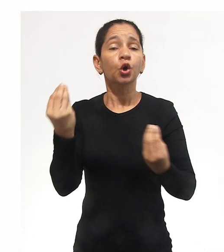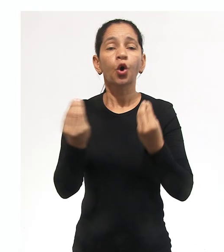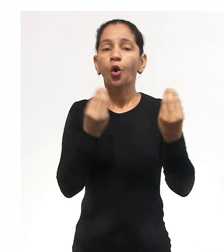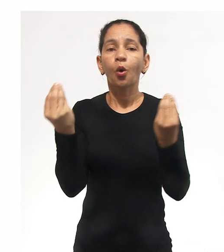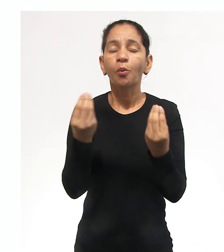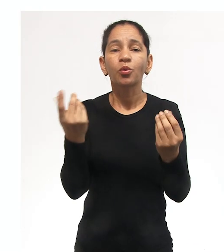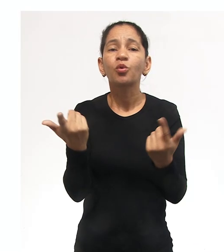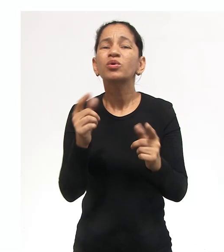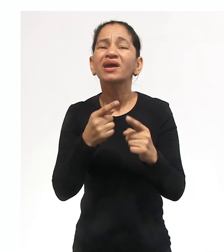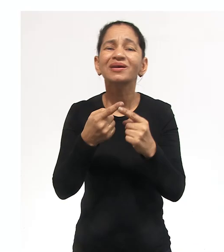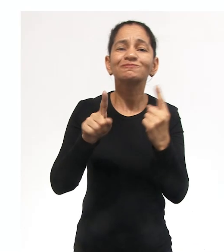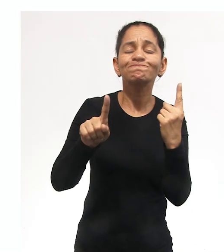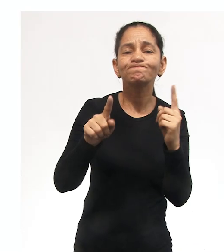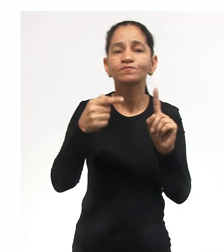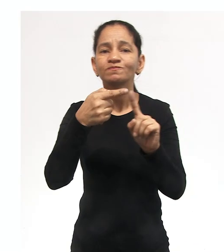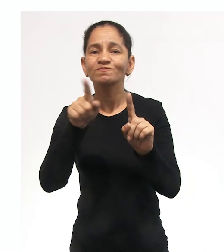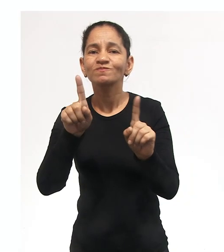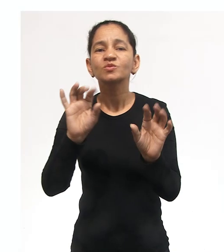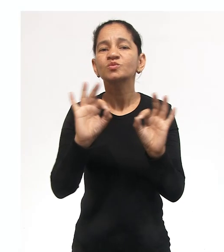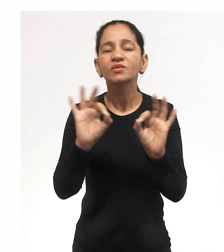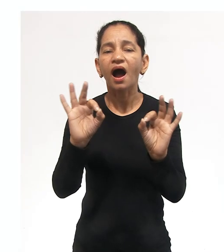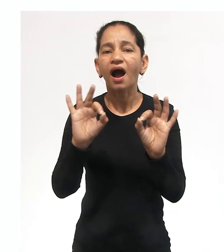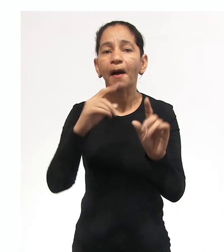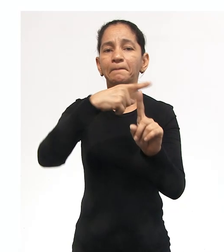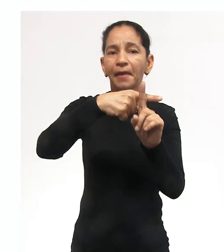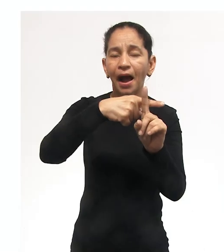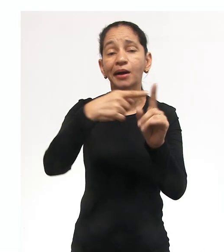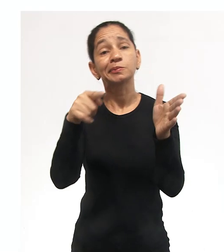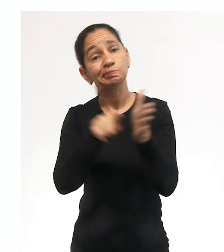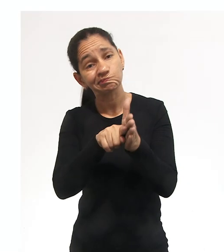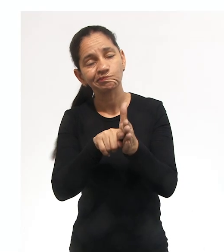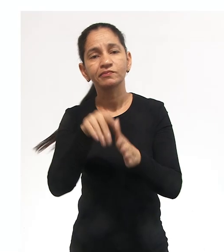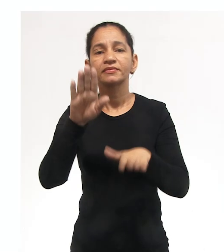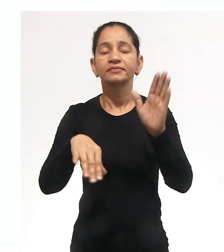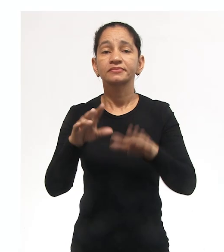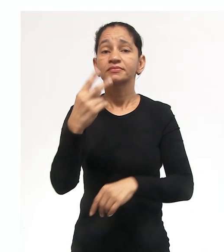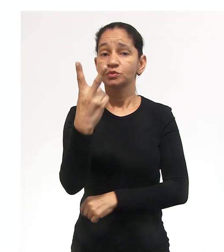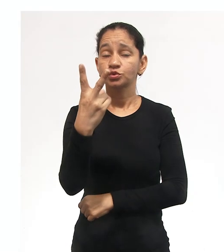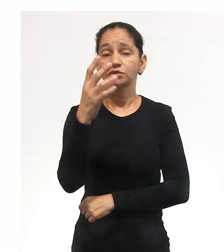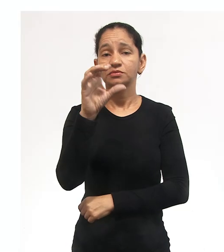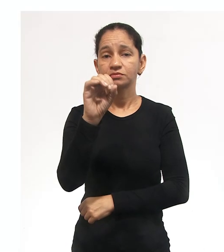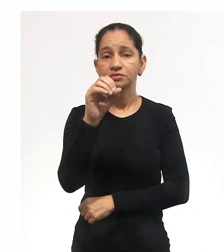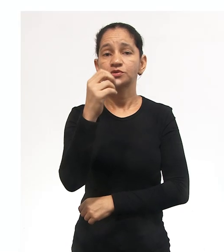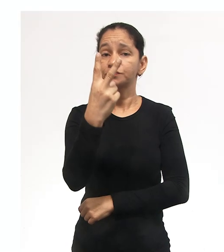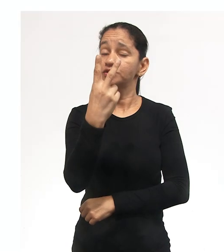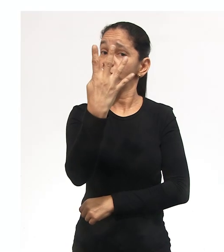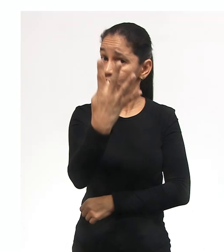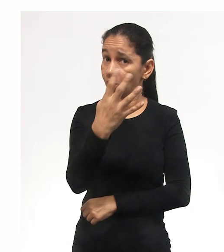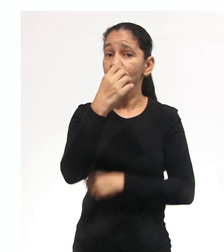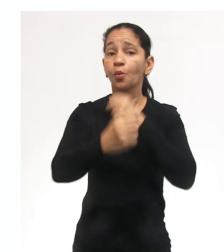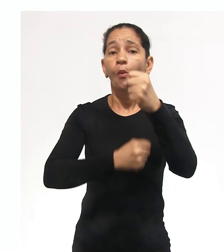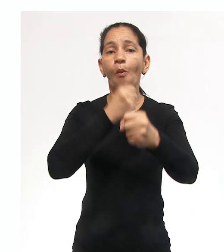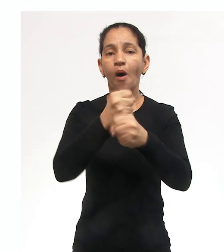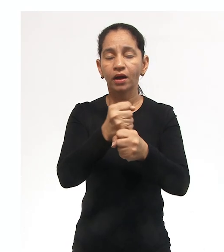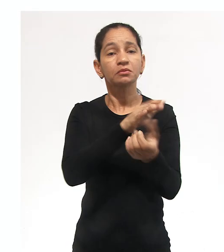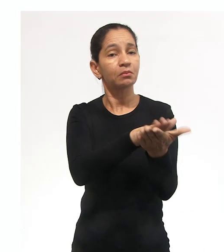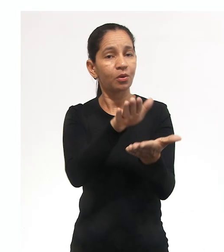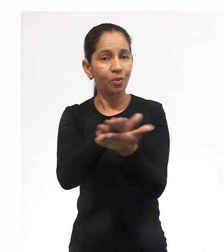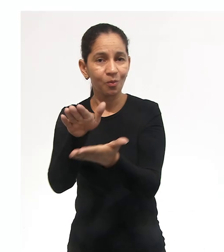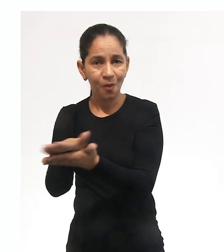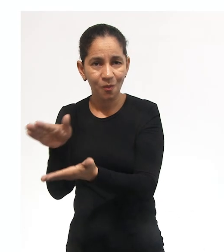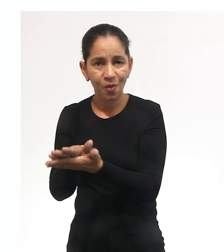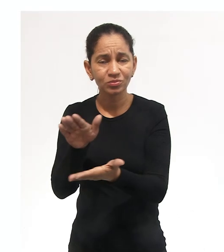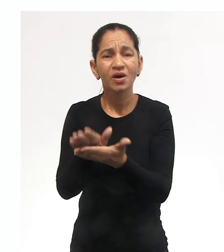entendimentos e implicações educacionais. Também, ó, 2024, da revista Educação e